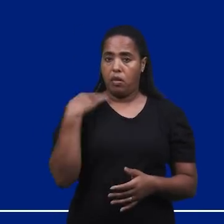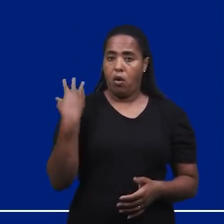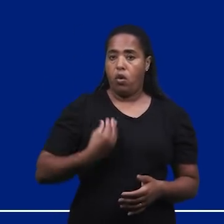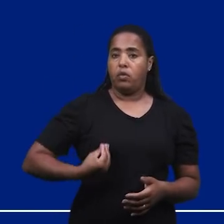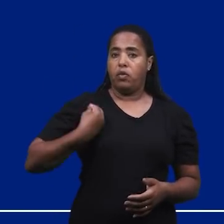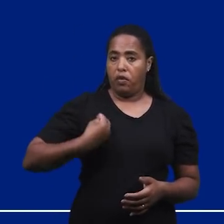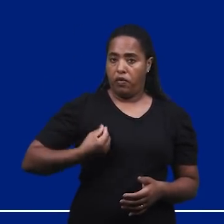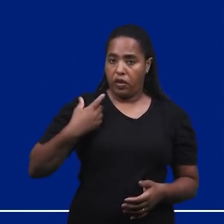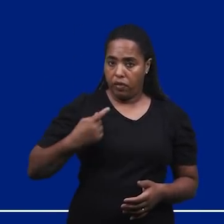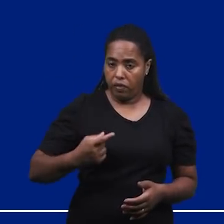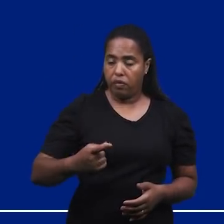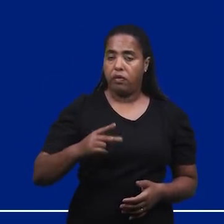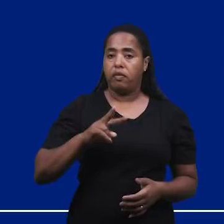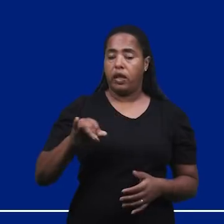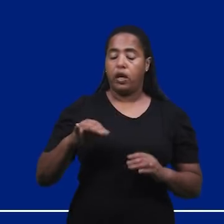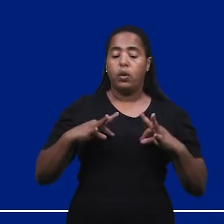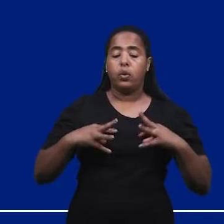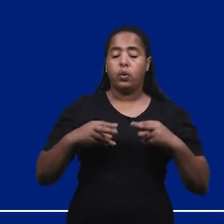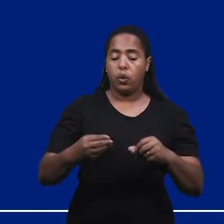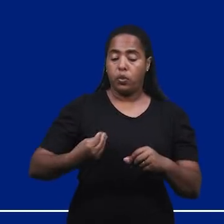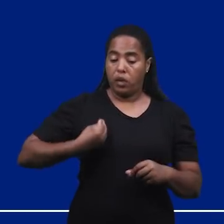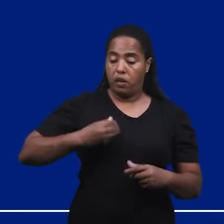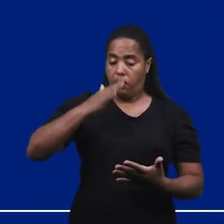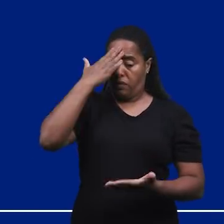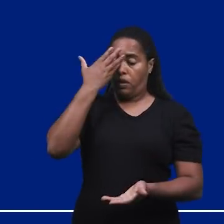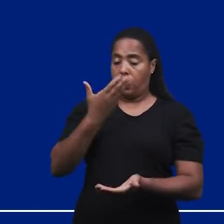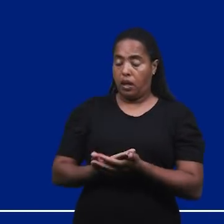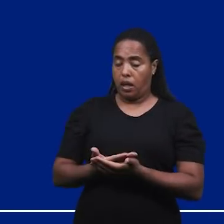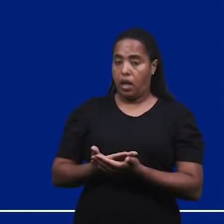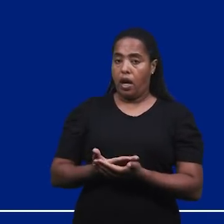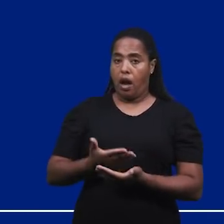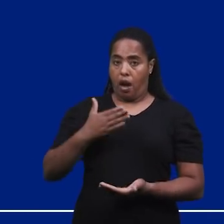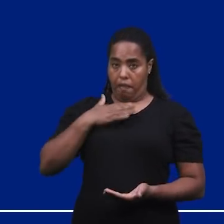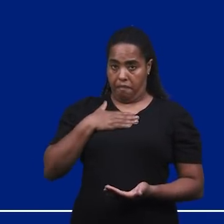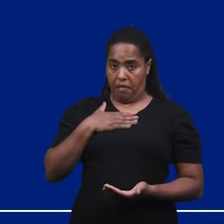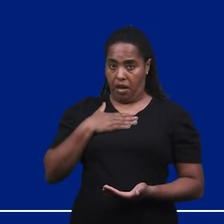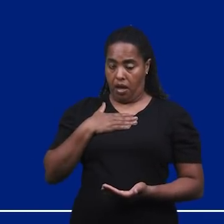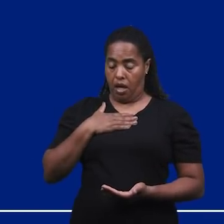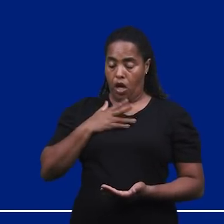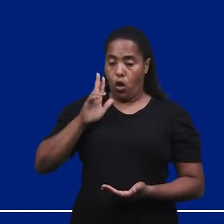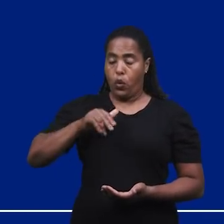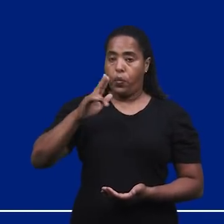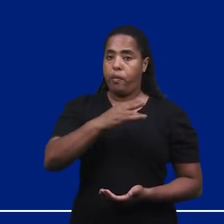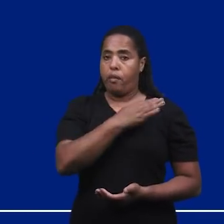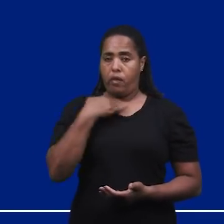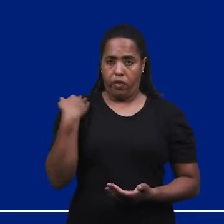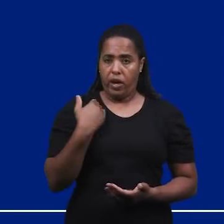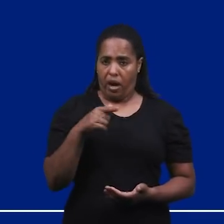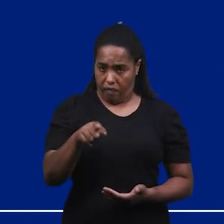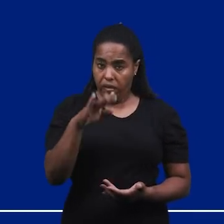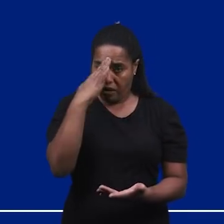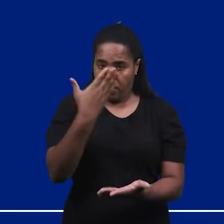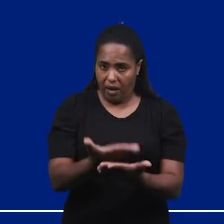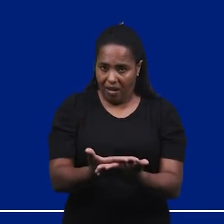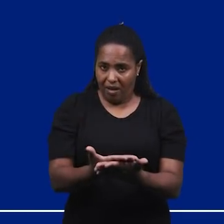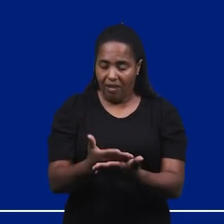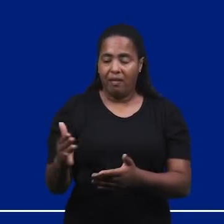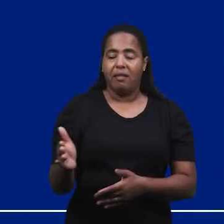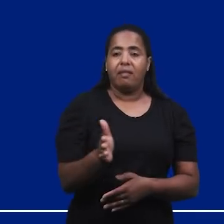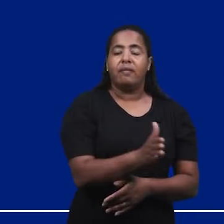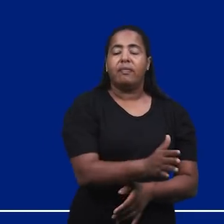todo aquele que vive e crê em mim, nunca morrerá. Crês tu isto? Então a gente tem